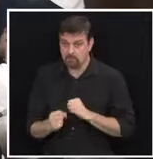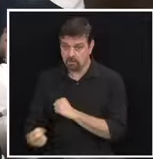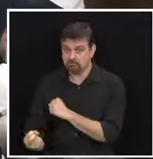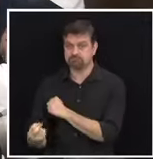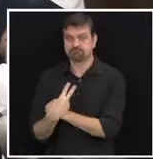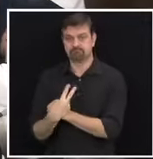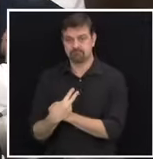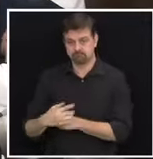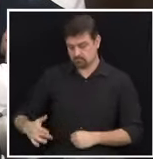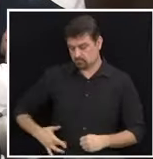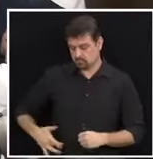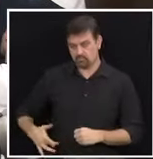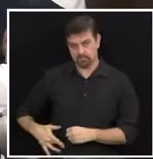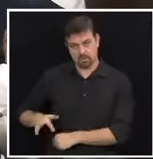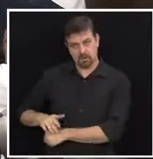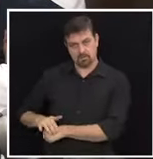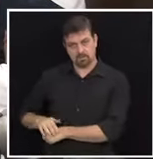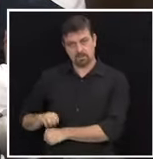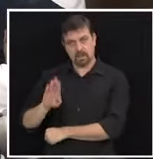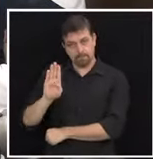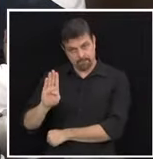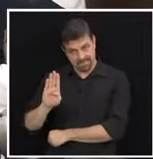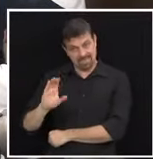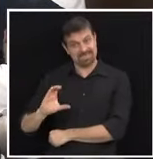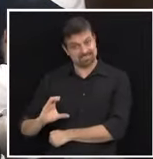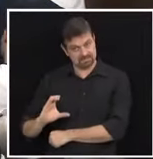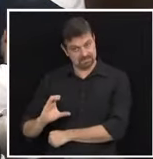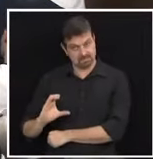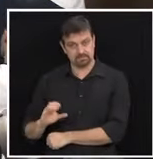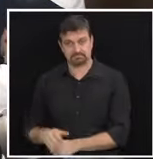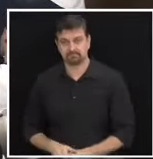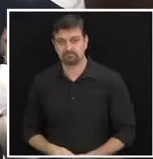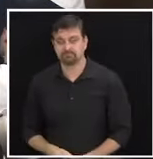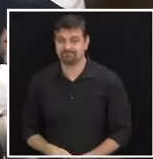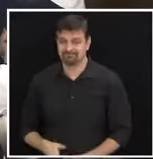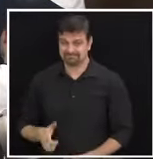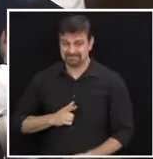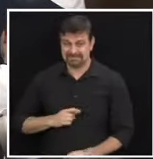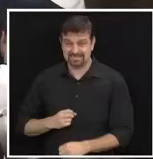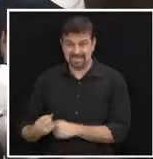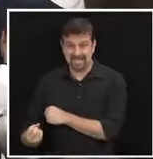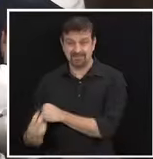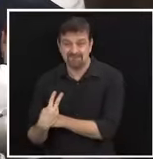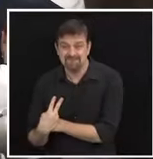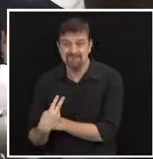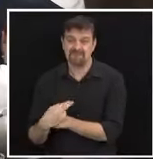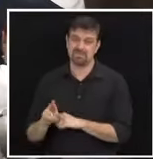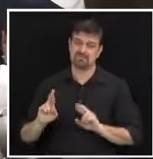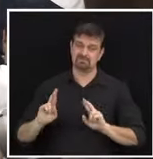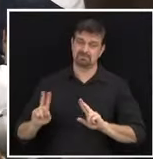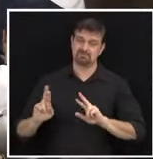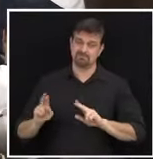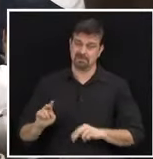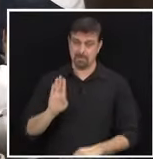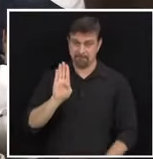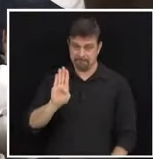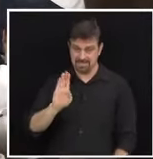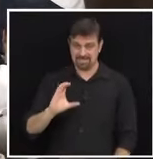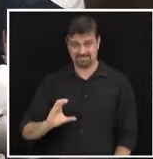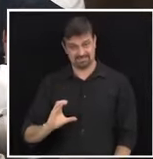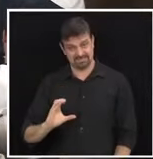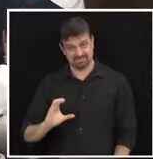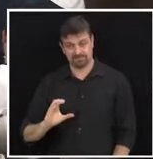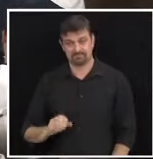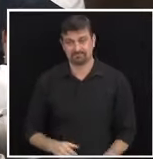uma hepatite B e uma hepatite C, que são vírus diferentes. Então